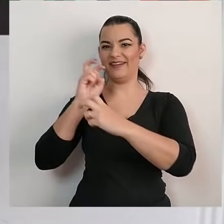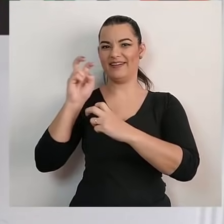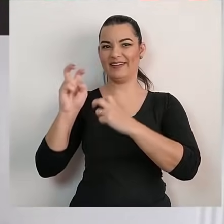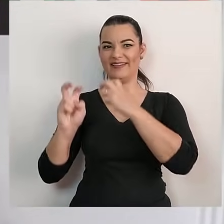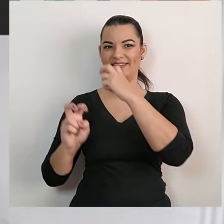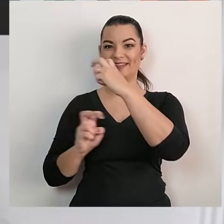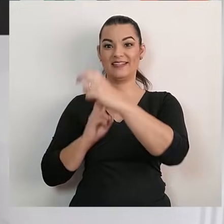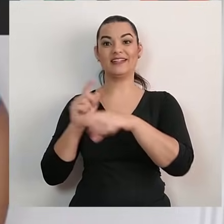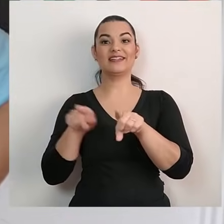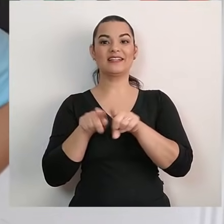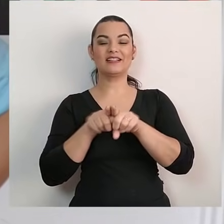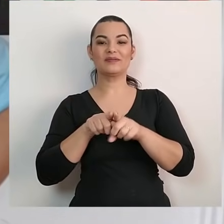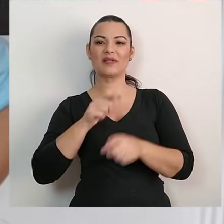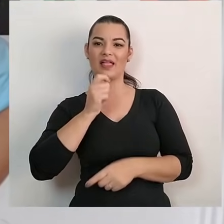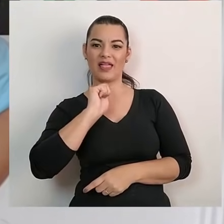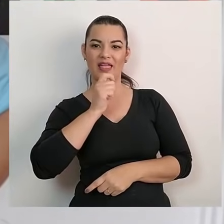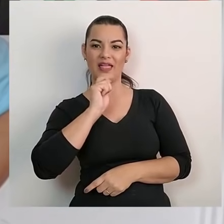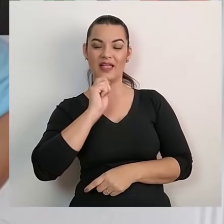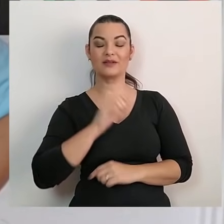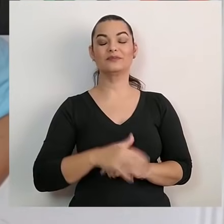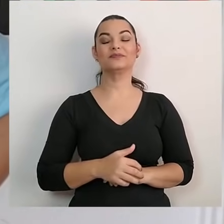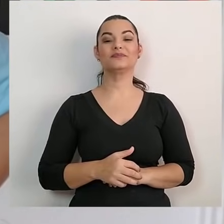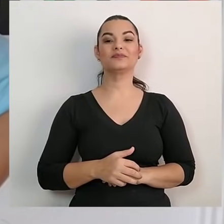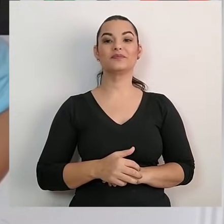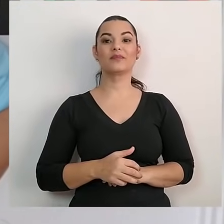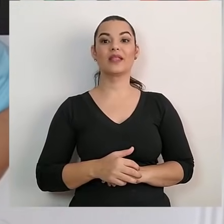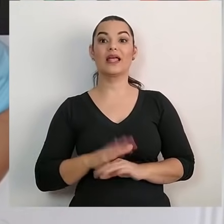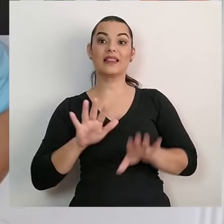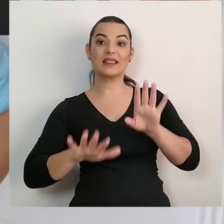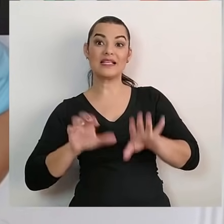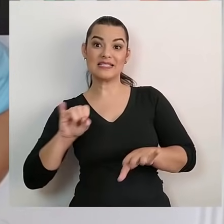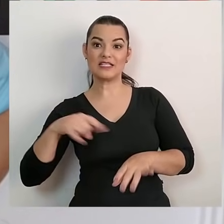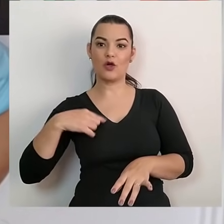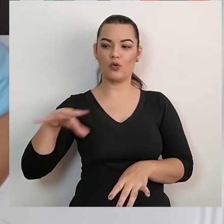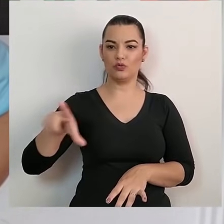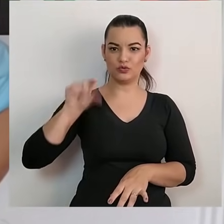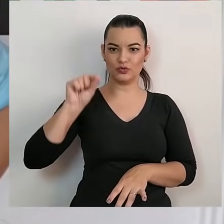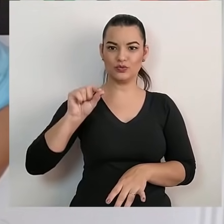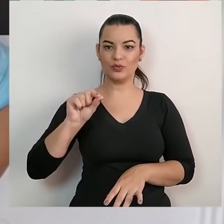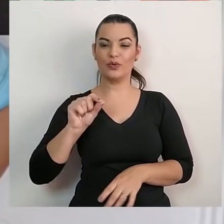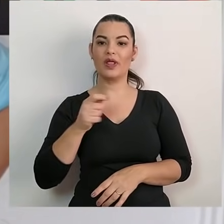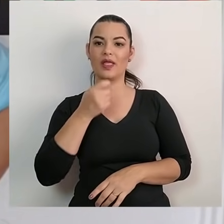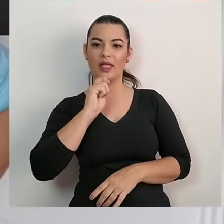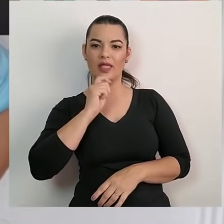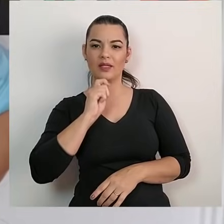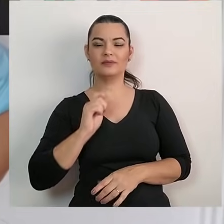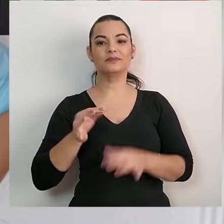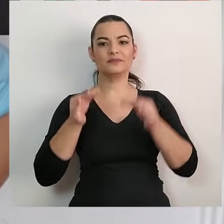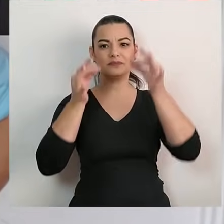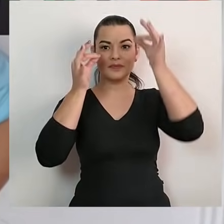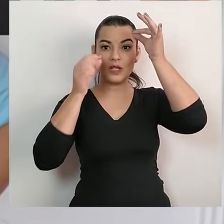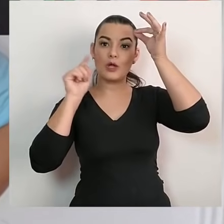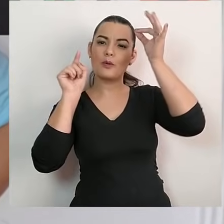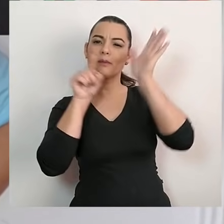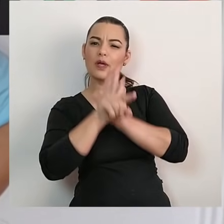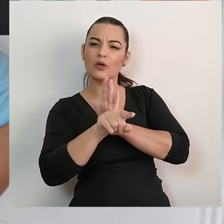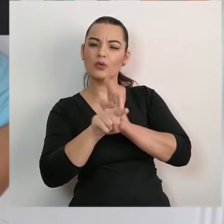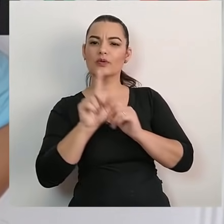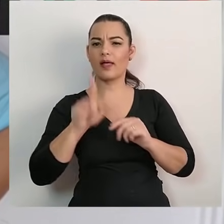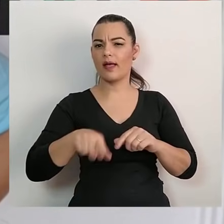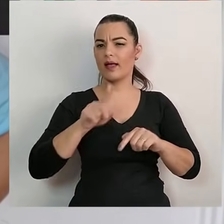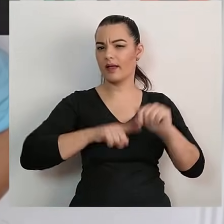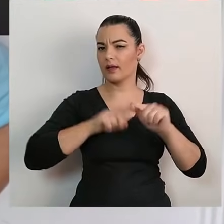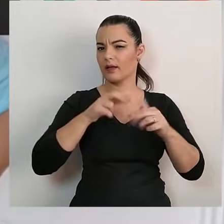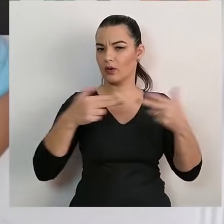o pirulito, a Pro podia perguntar: é objeto? Posso comer? É